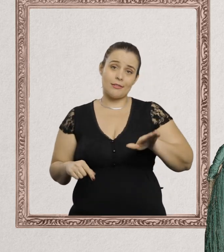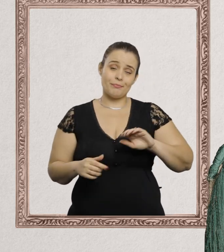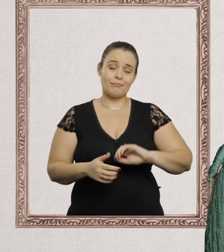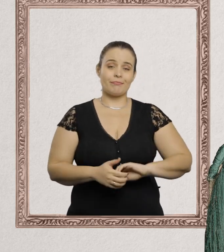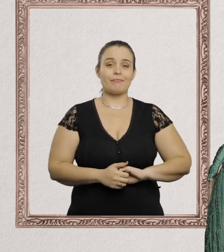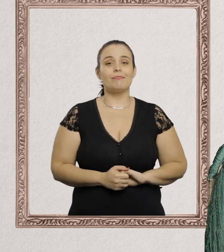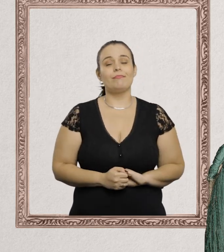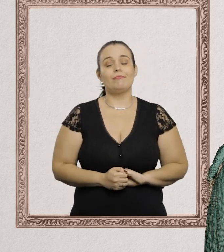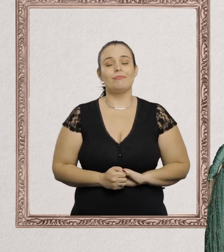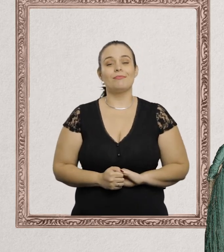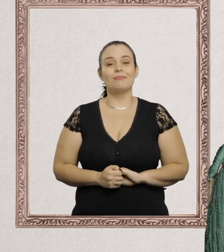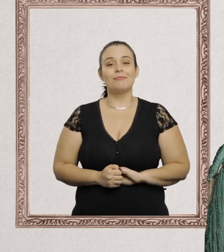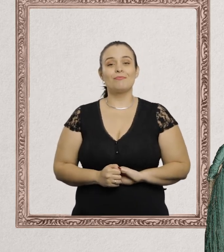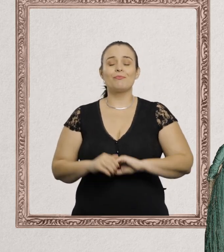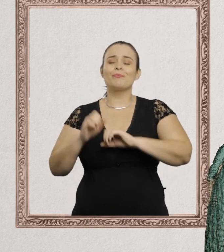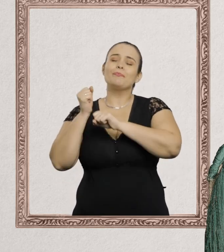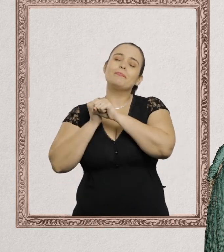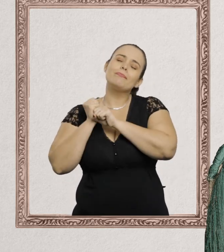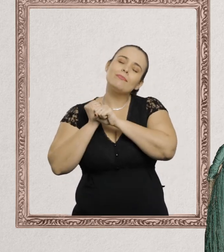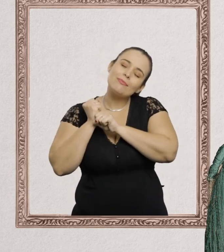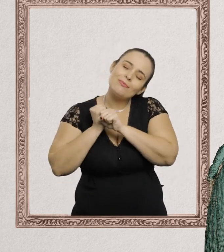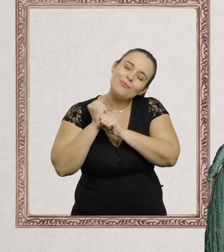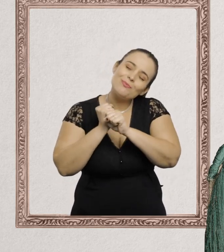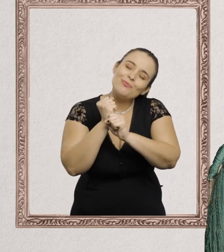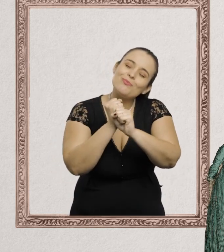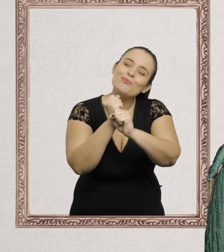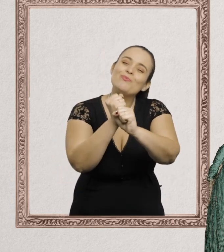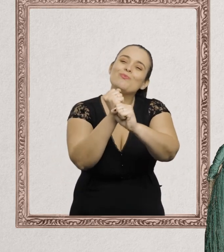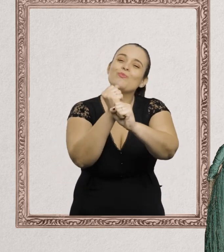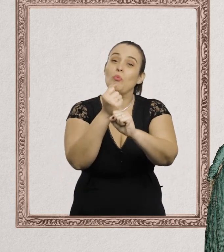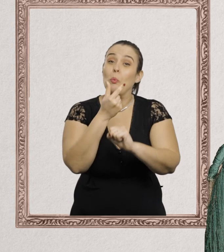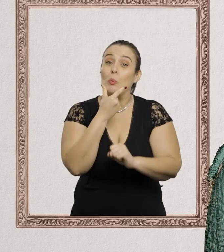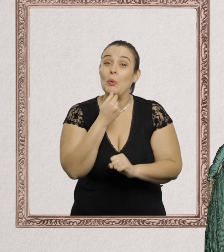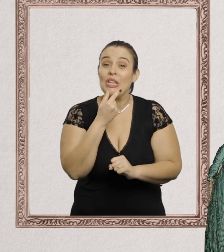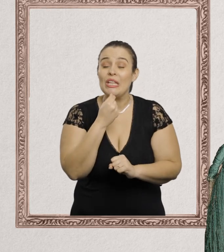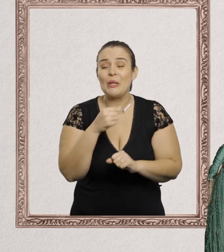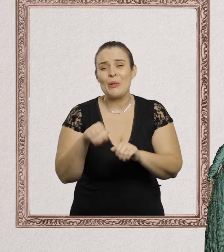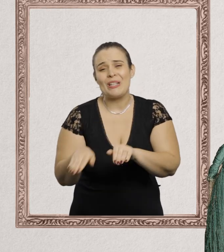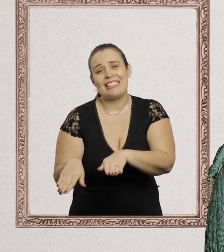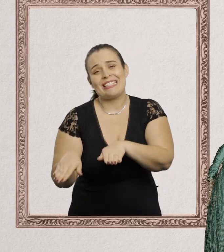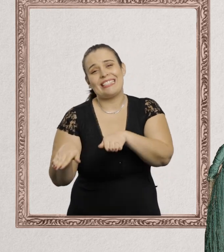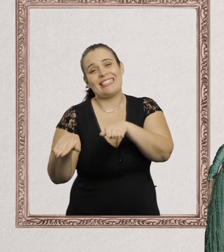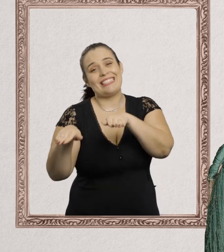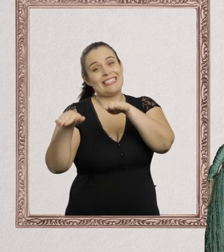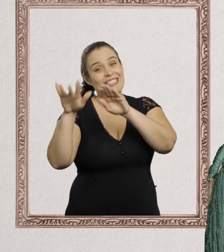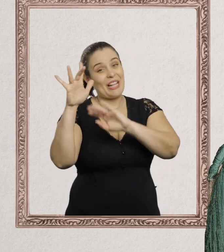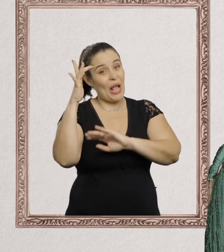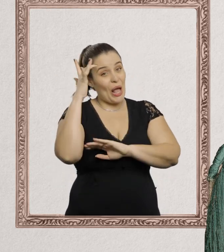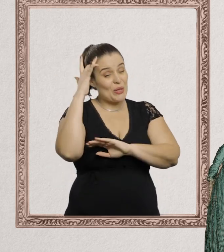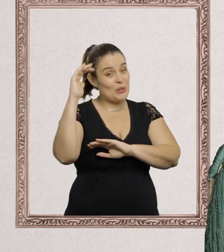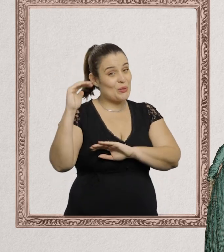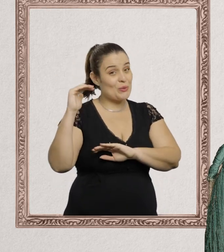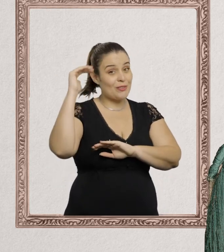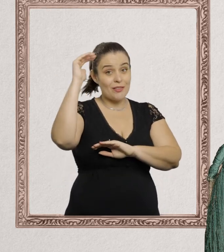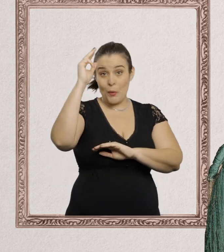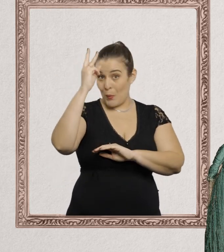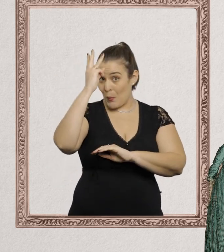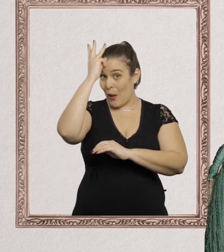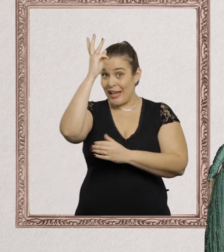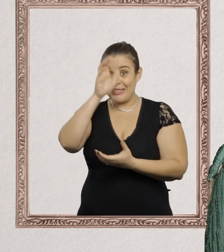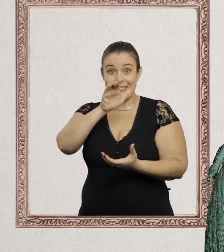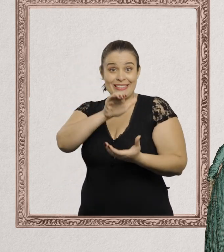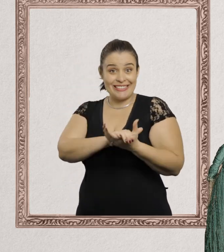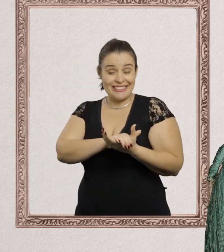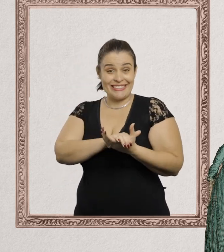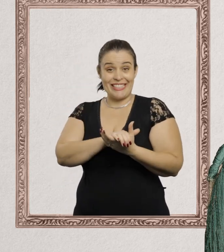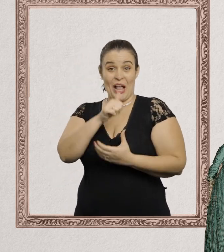era criança. Muitos anos se passaram. Os meninos cresceram e viraram adultos. Wendy se